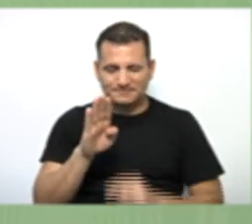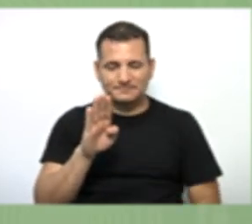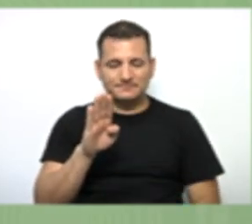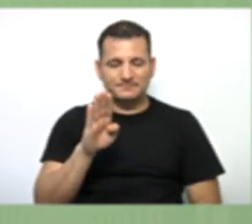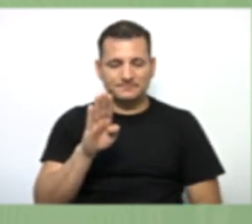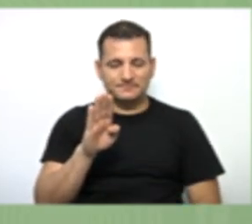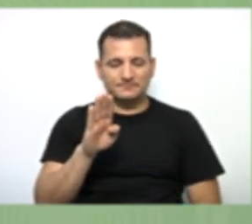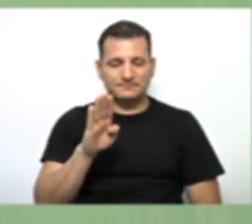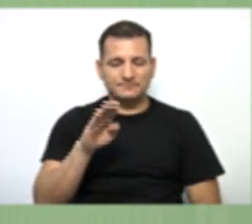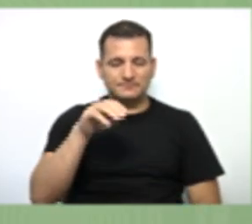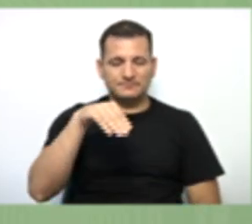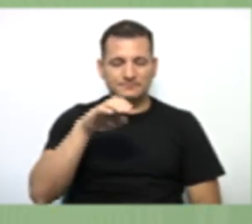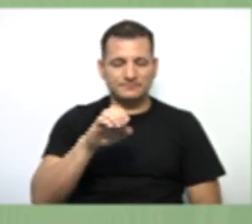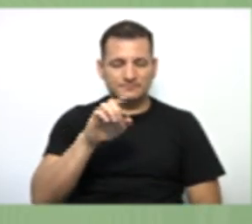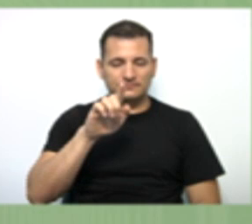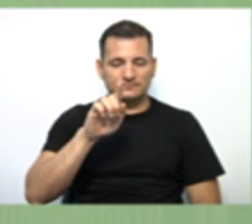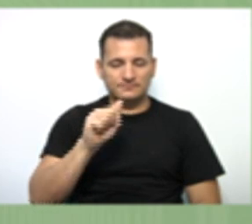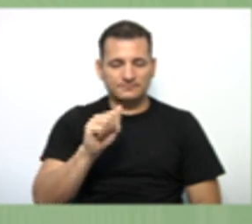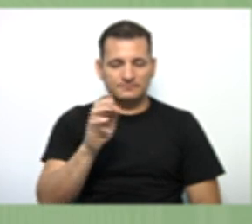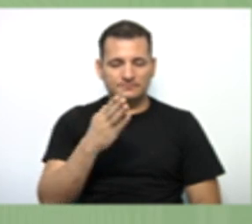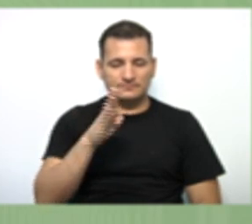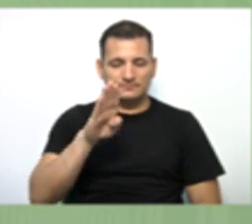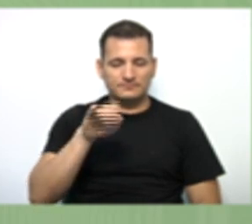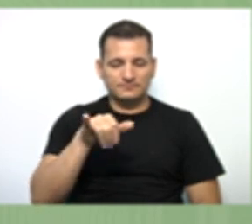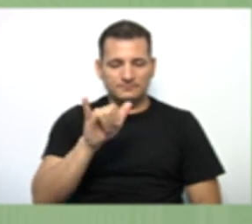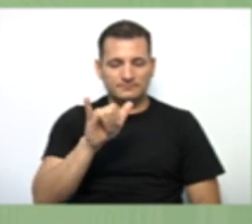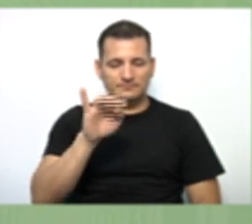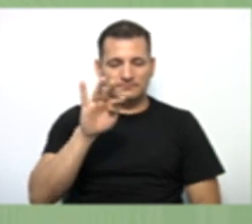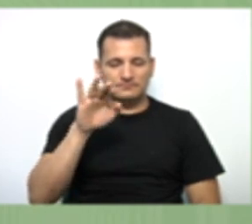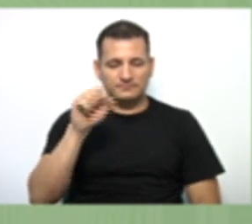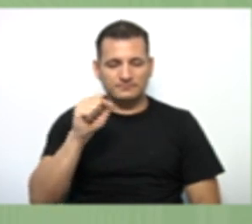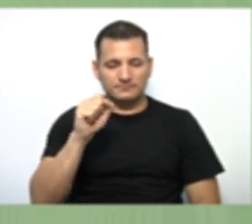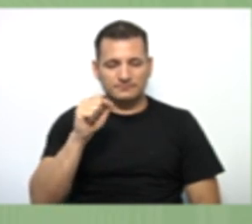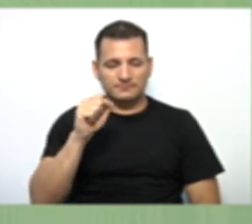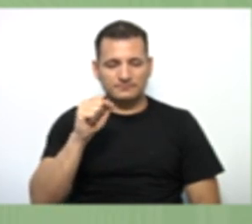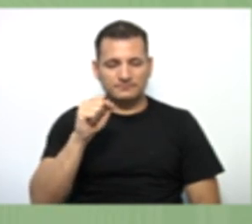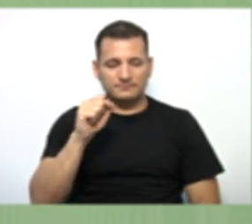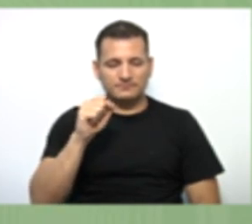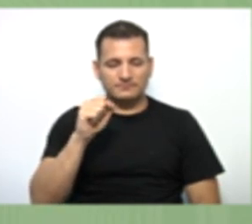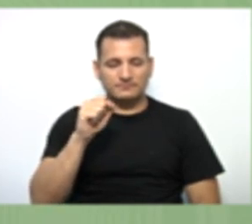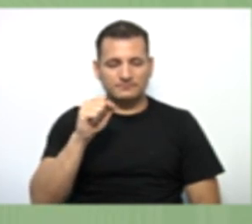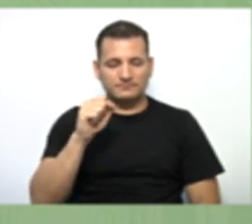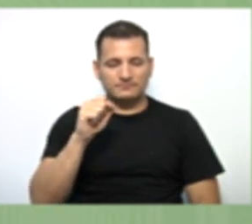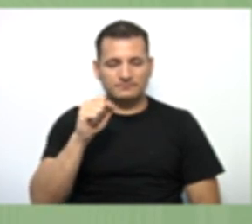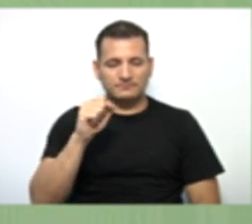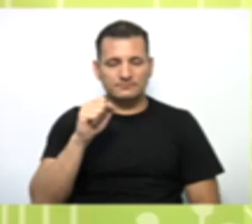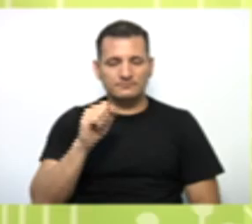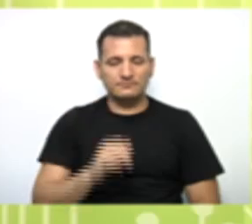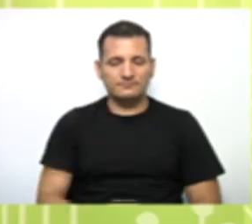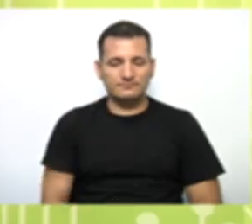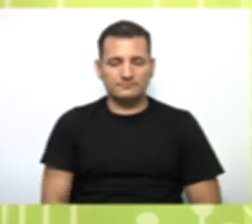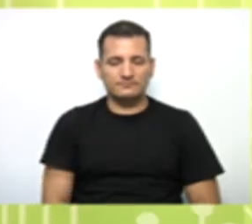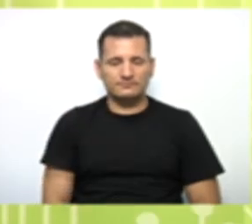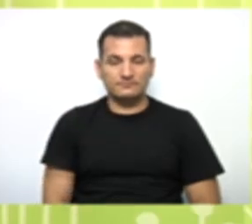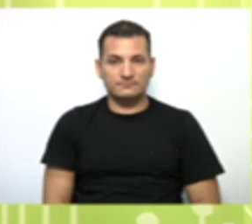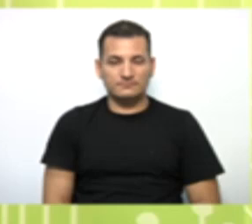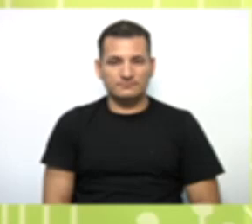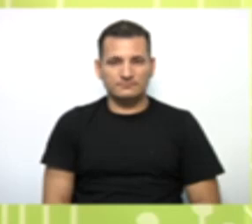É megabits. Olha o que está acontecendo, gente. 10